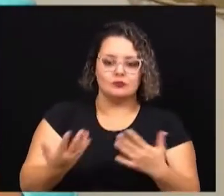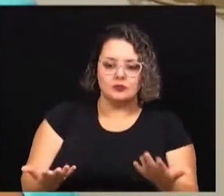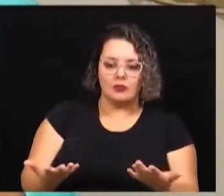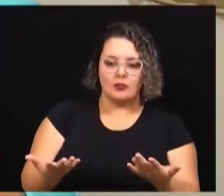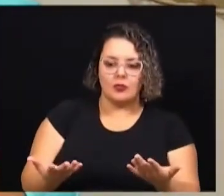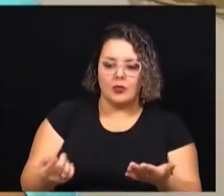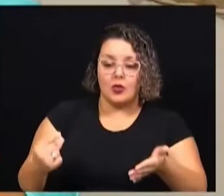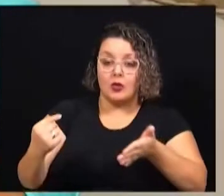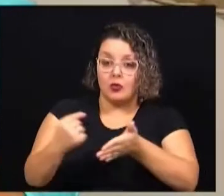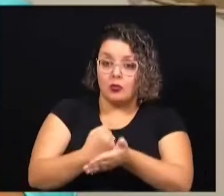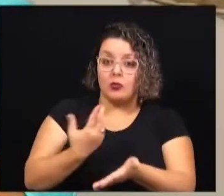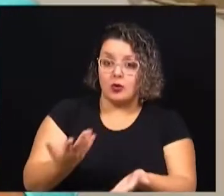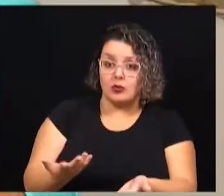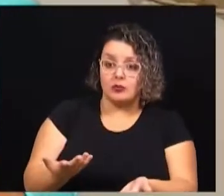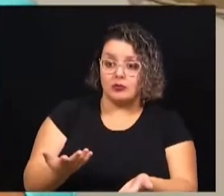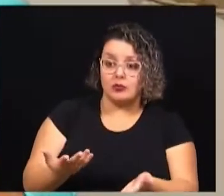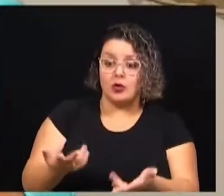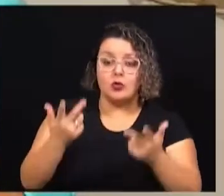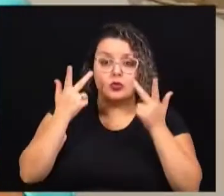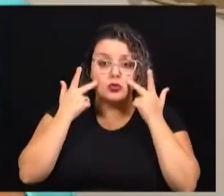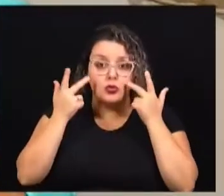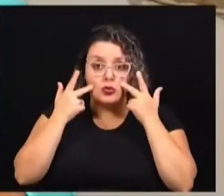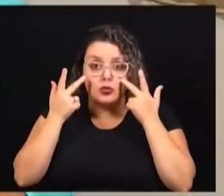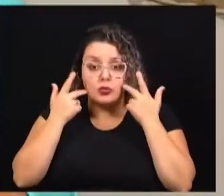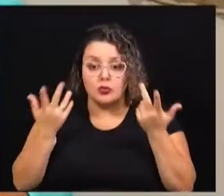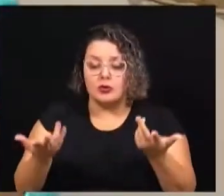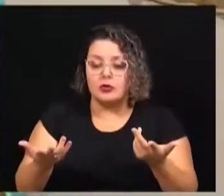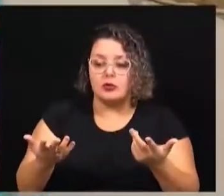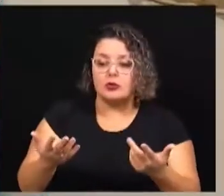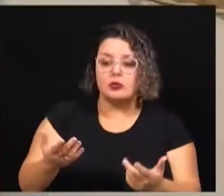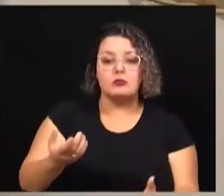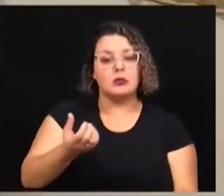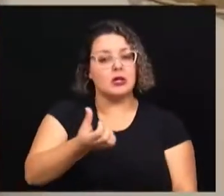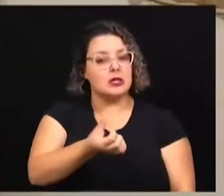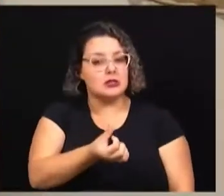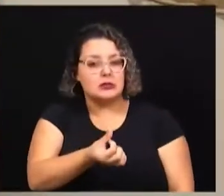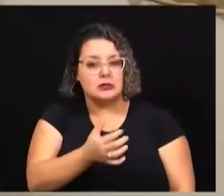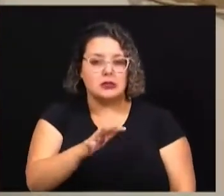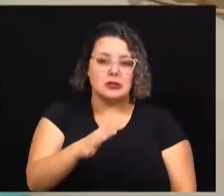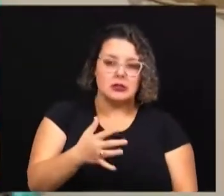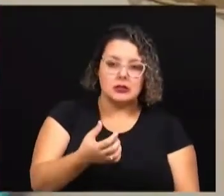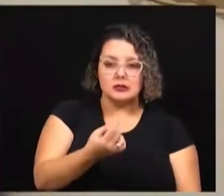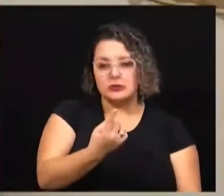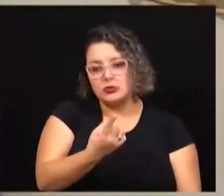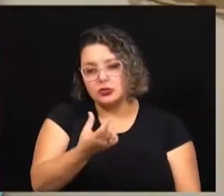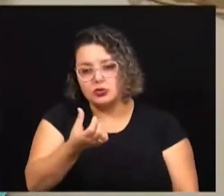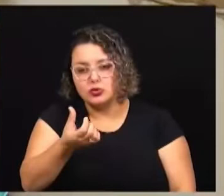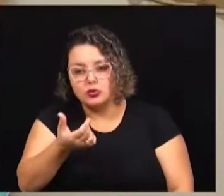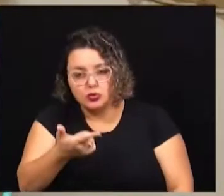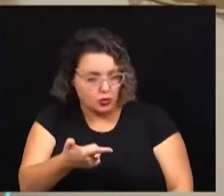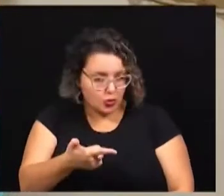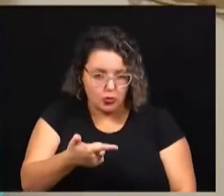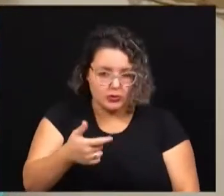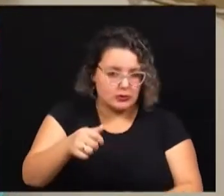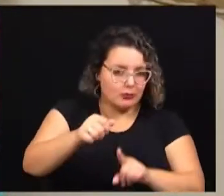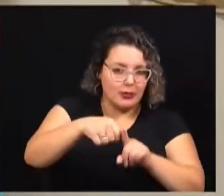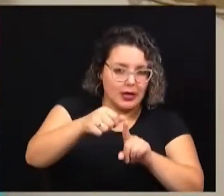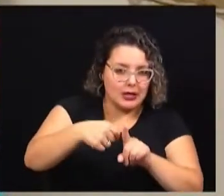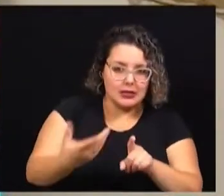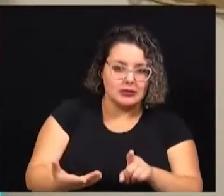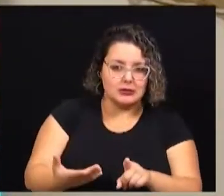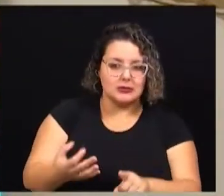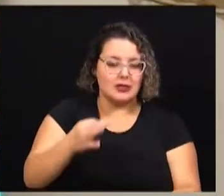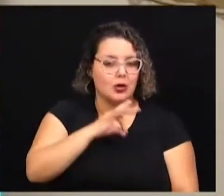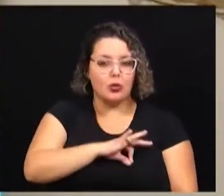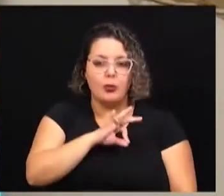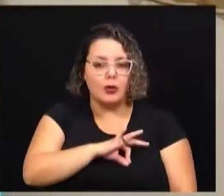e você me perguntou aquela hora, normalmente o número mágico é assim, entre 6 e 12 meses do teu custo mensal.